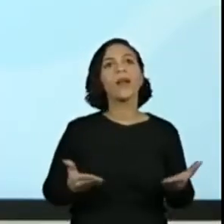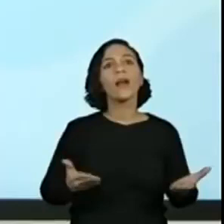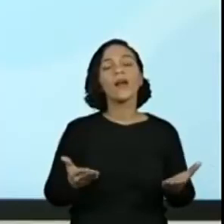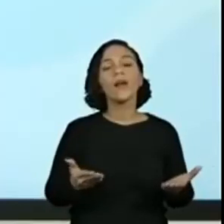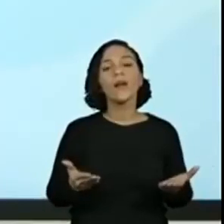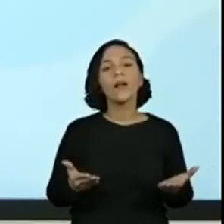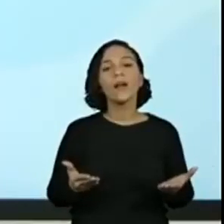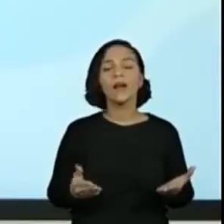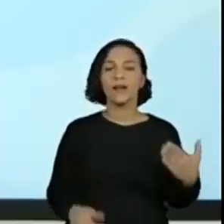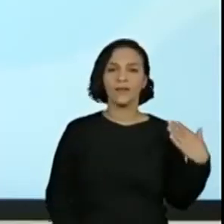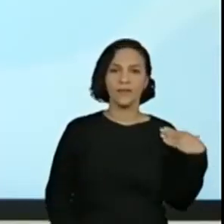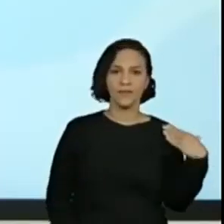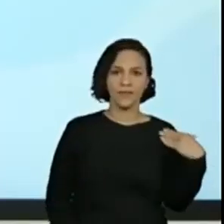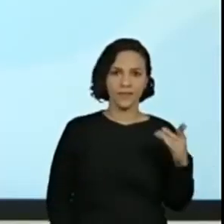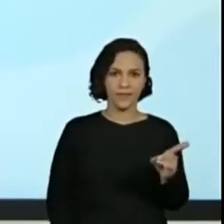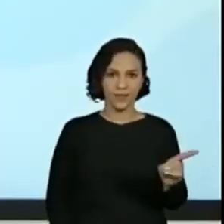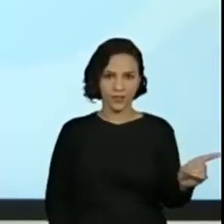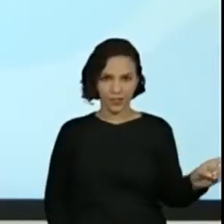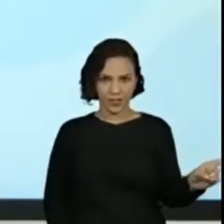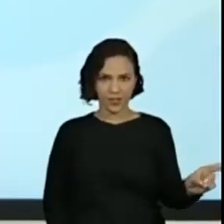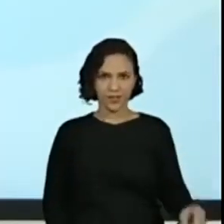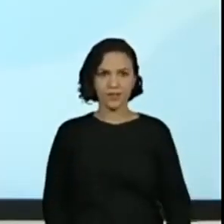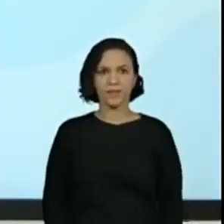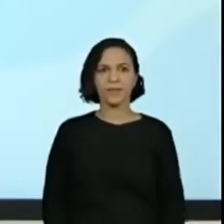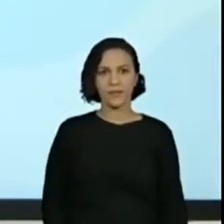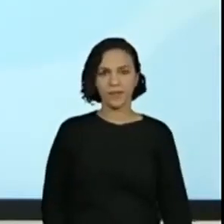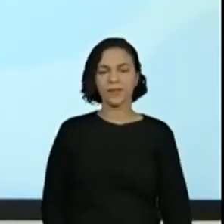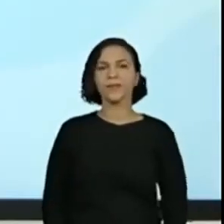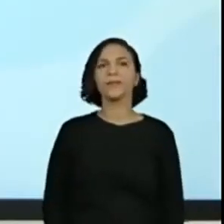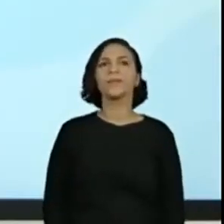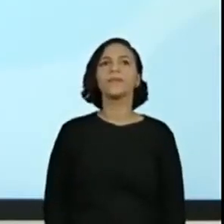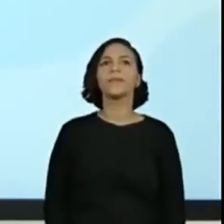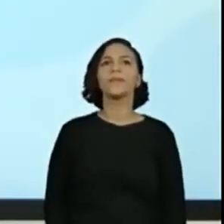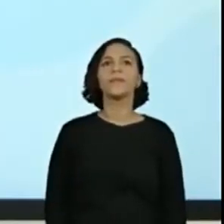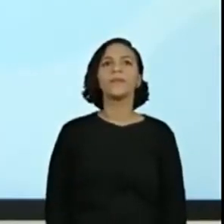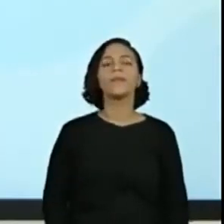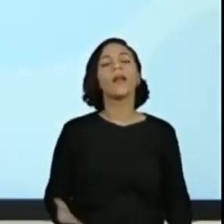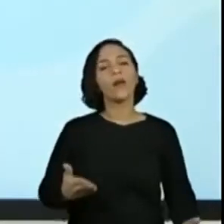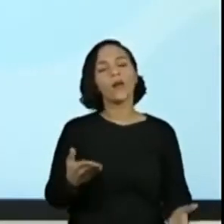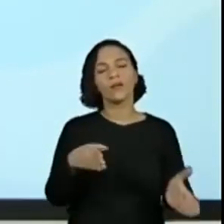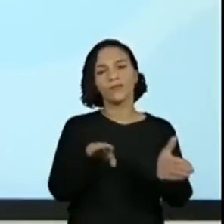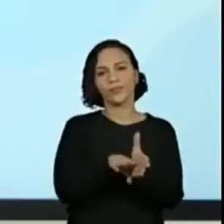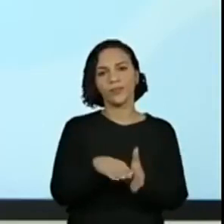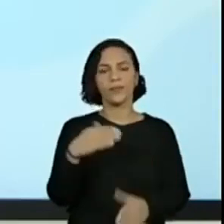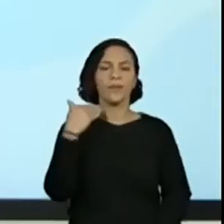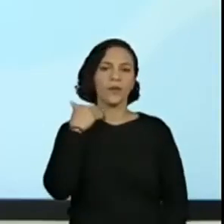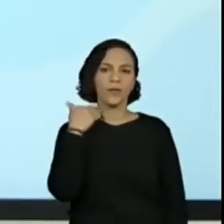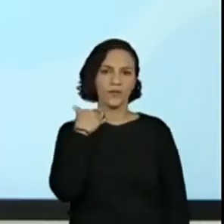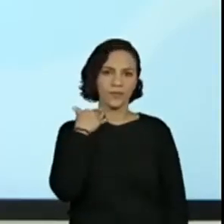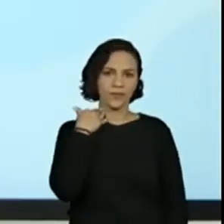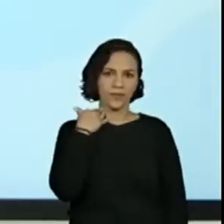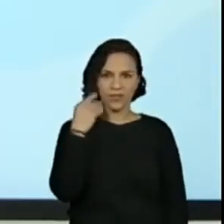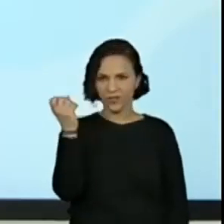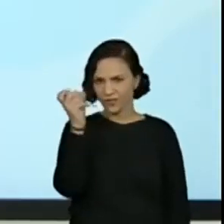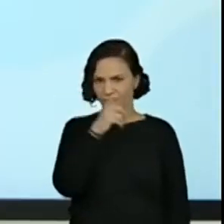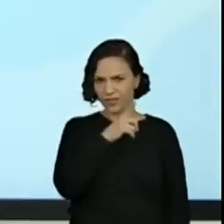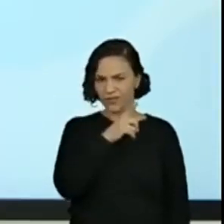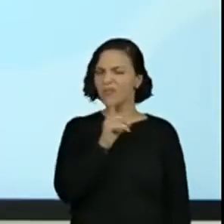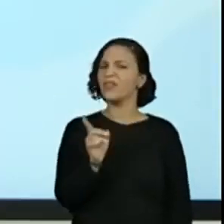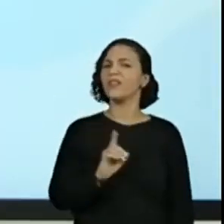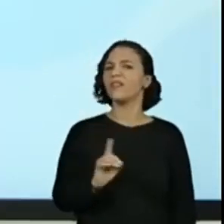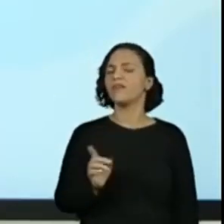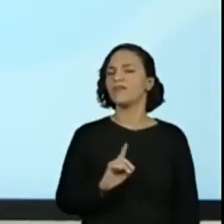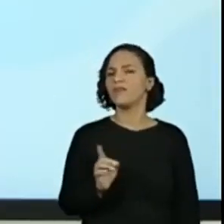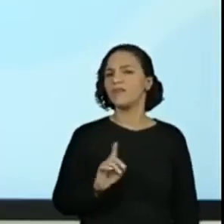à direita. E aí ele anda mais um pouquinho e chega onde? No banco. Ficou difícil? Não. Não, né? A